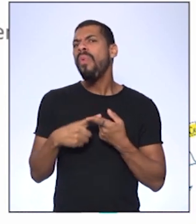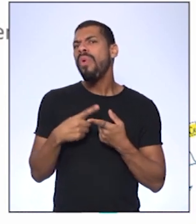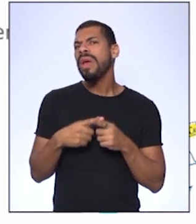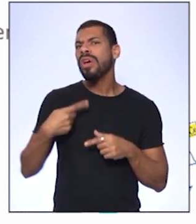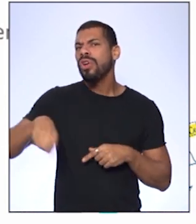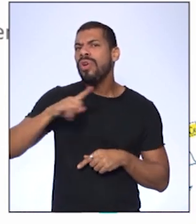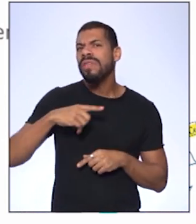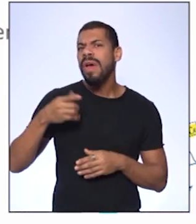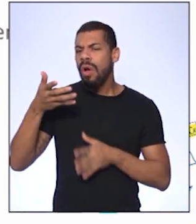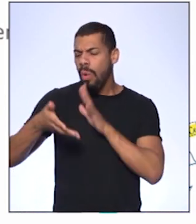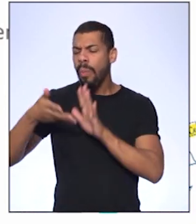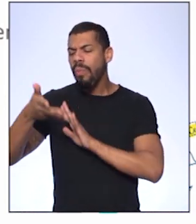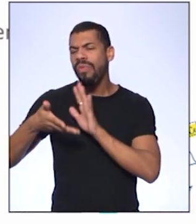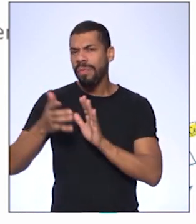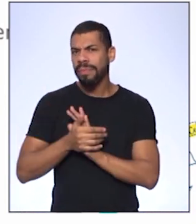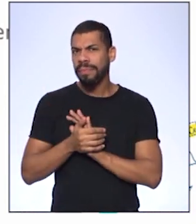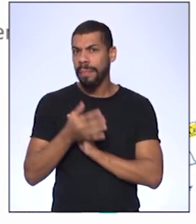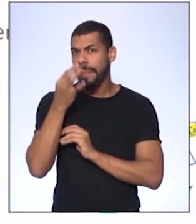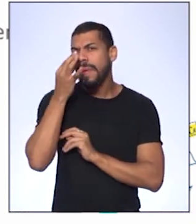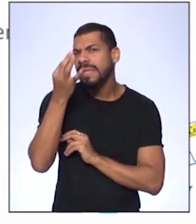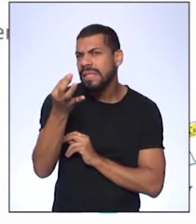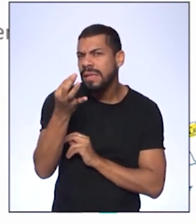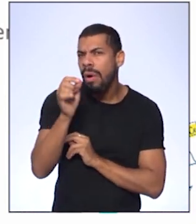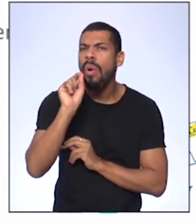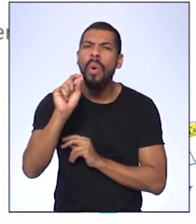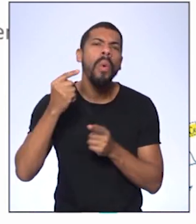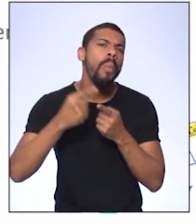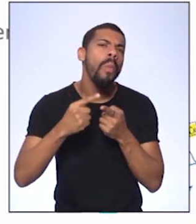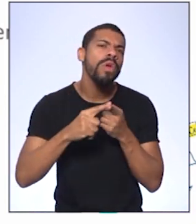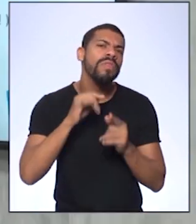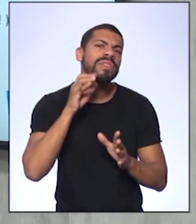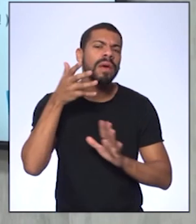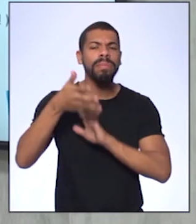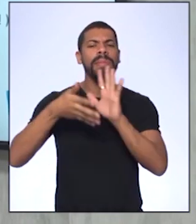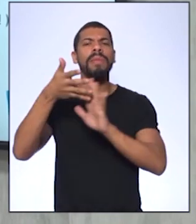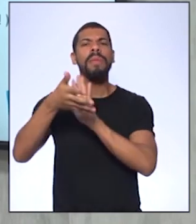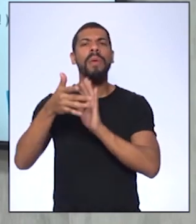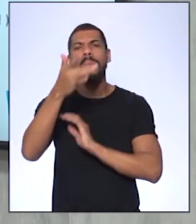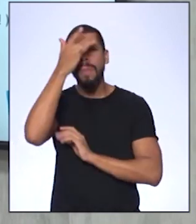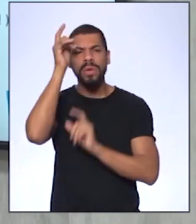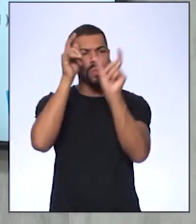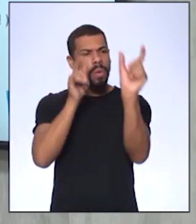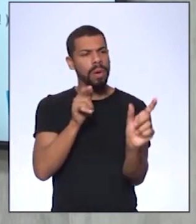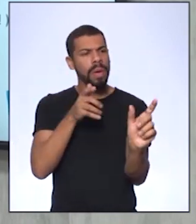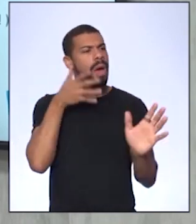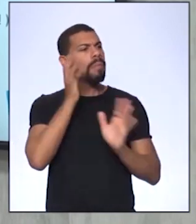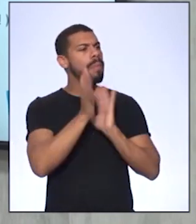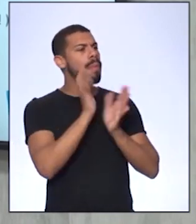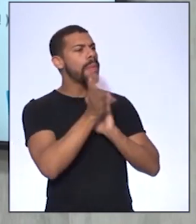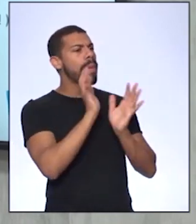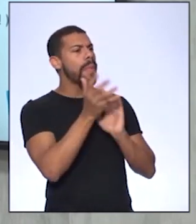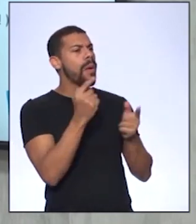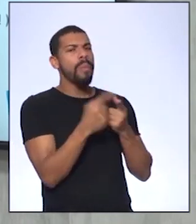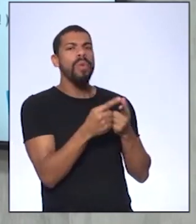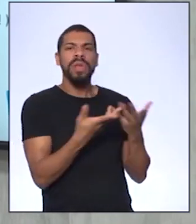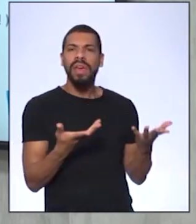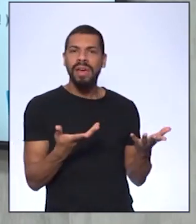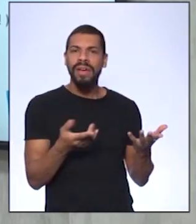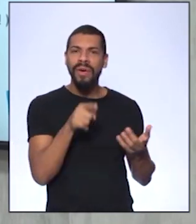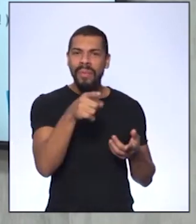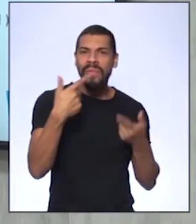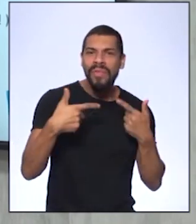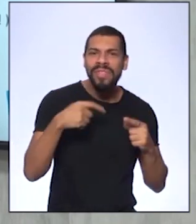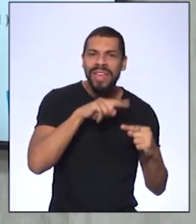mandamos mensagem? Olha aqui para mim. Por que é que você manda uma mensagem para alguém? É simplesmente porque